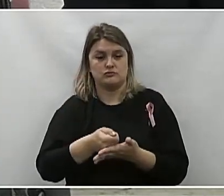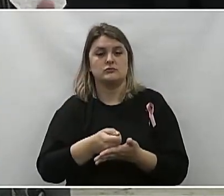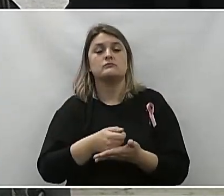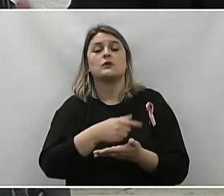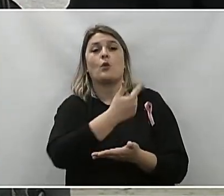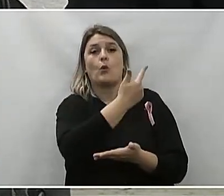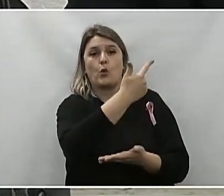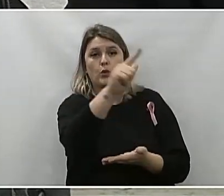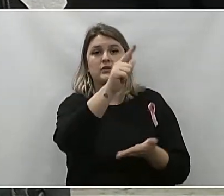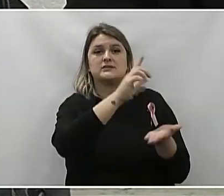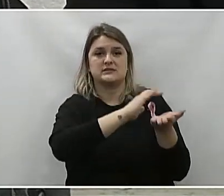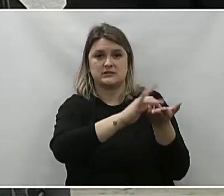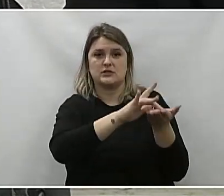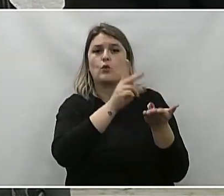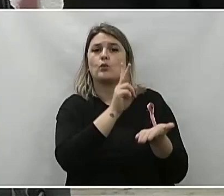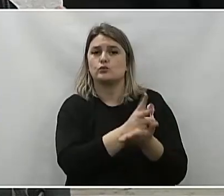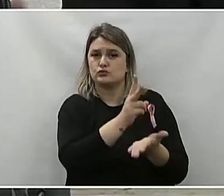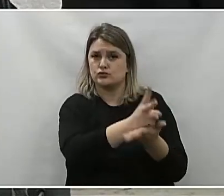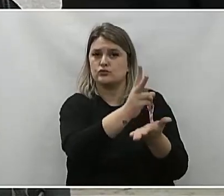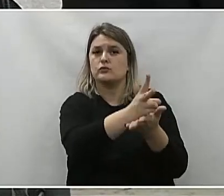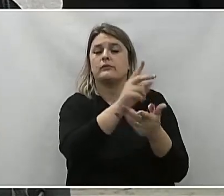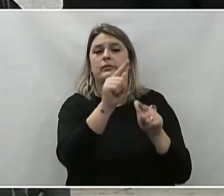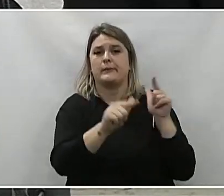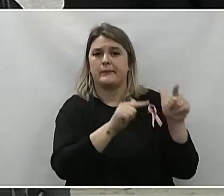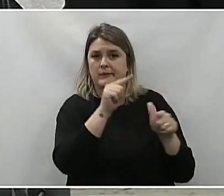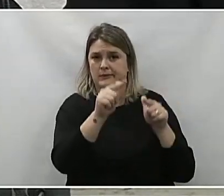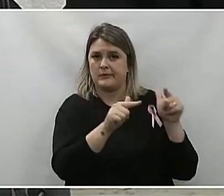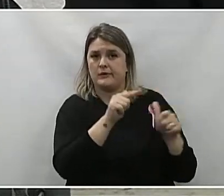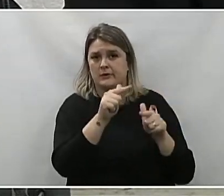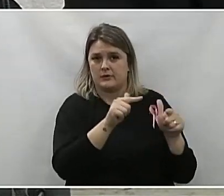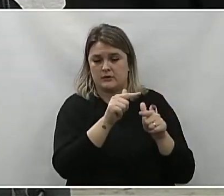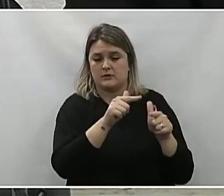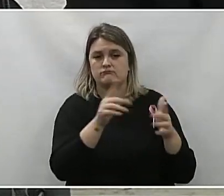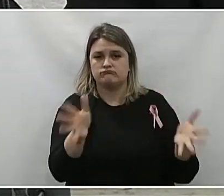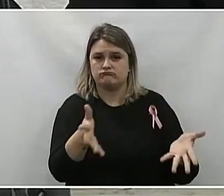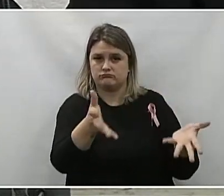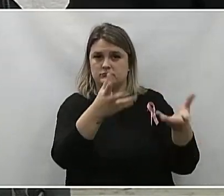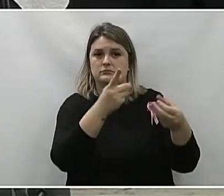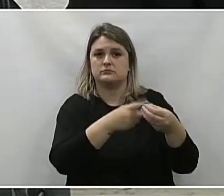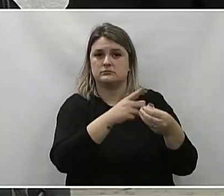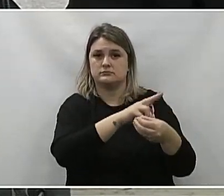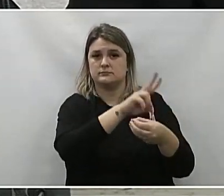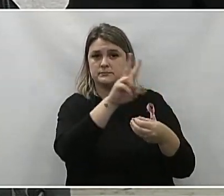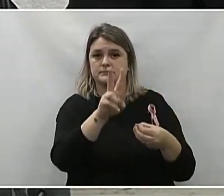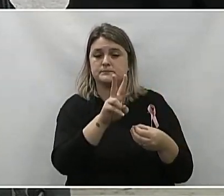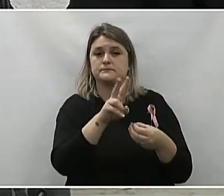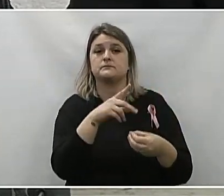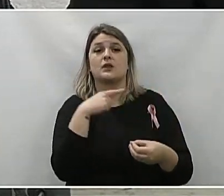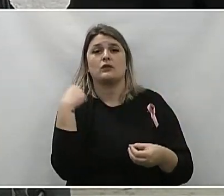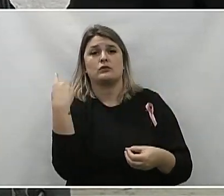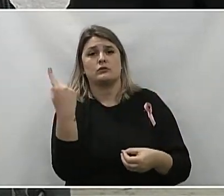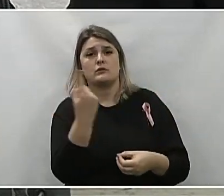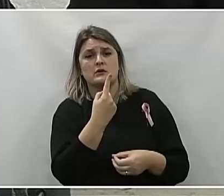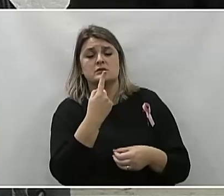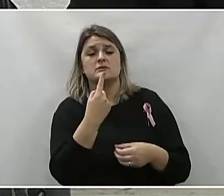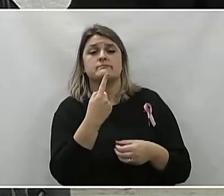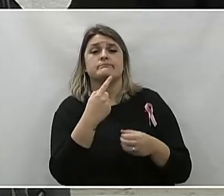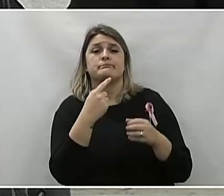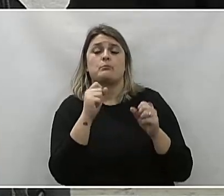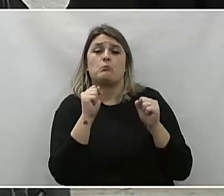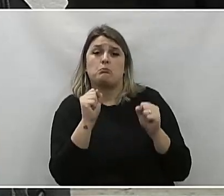secretarias empenhados para trabalhar em prol dos Municípios assinando a Vitória e que nós possamos